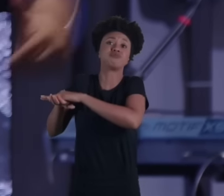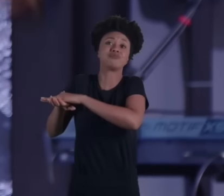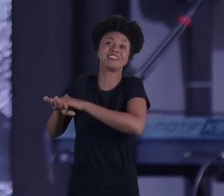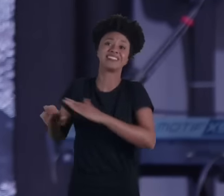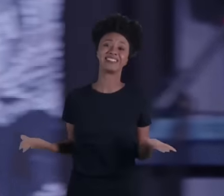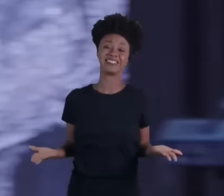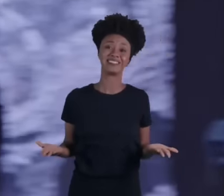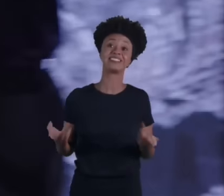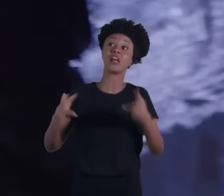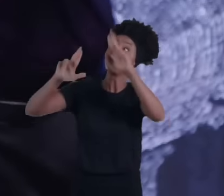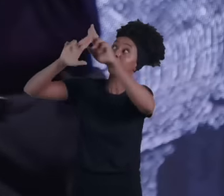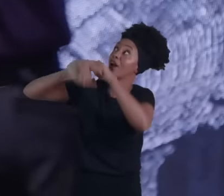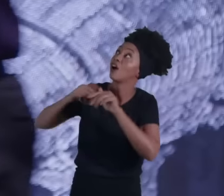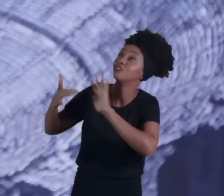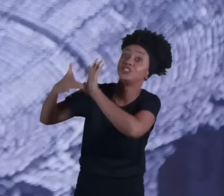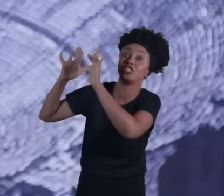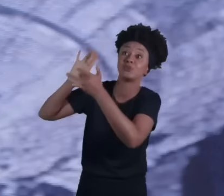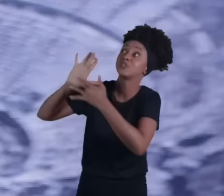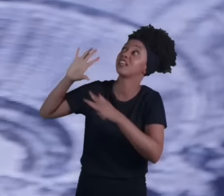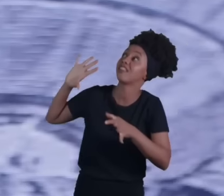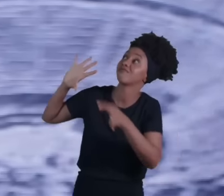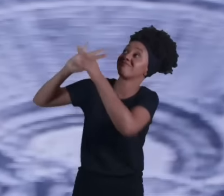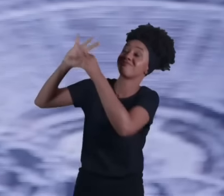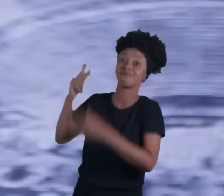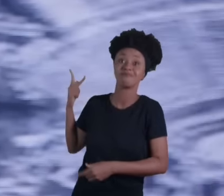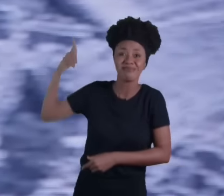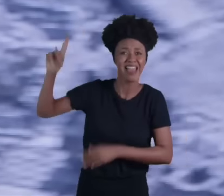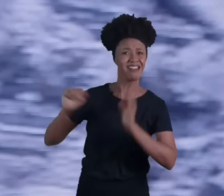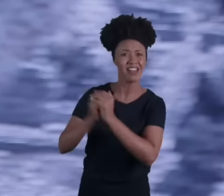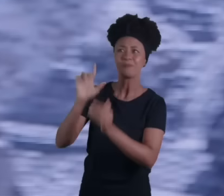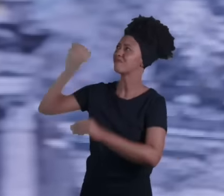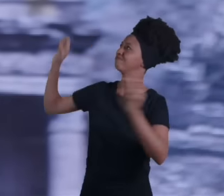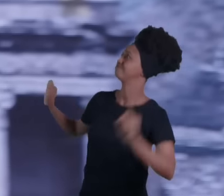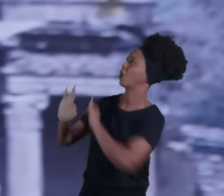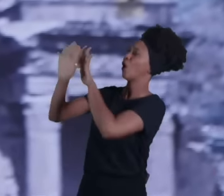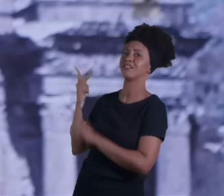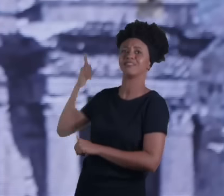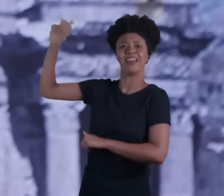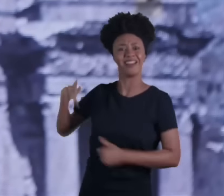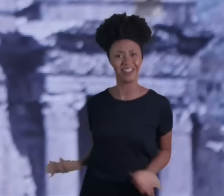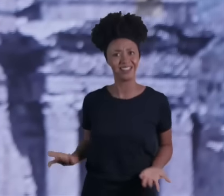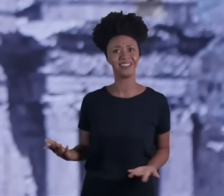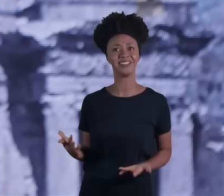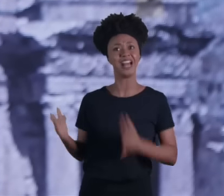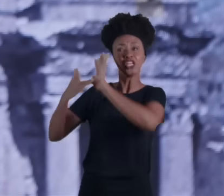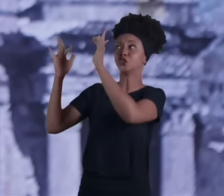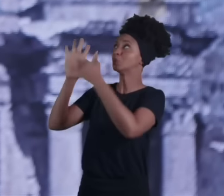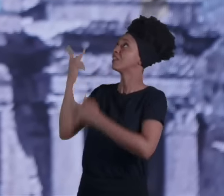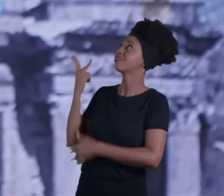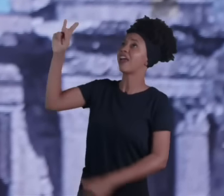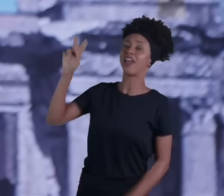Diga, em Cristo. Dá uma glória a Deus aí, meu irmão. É em Cristo.